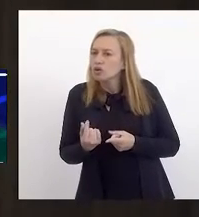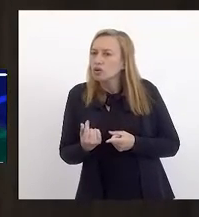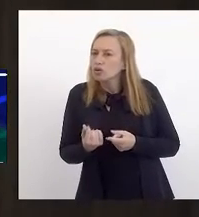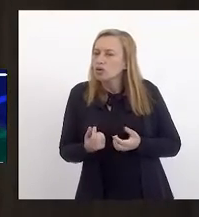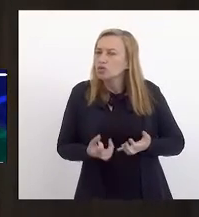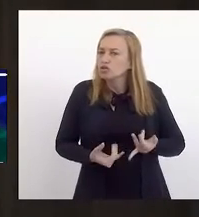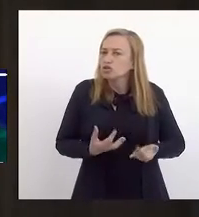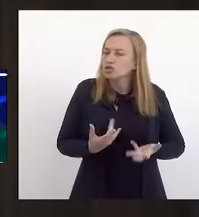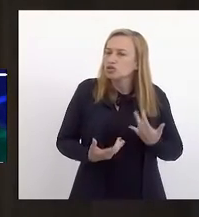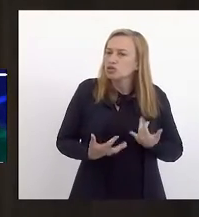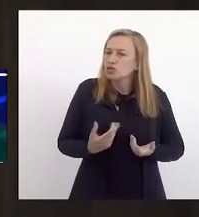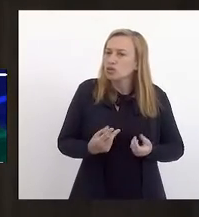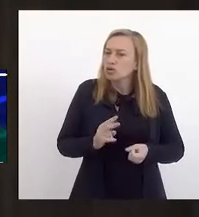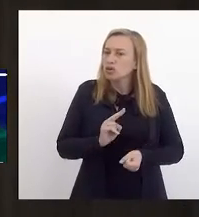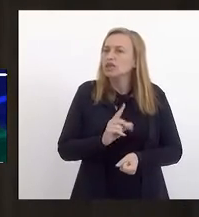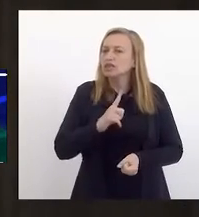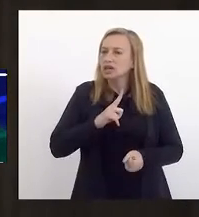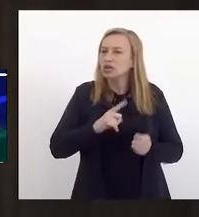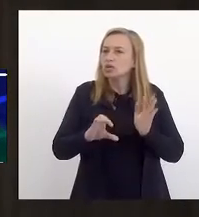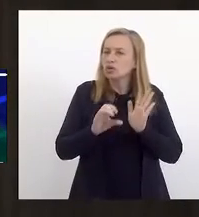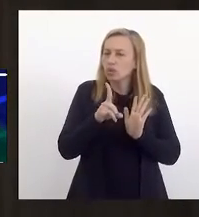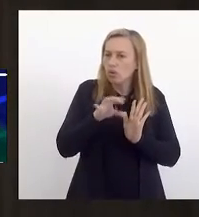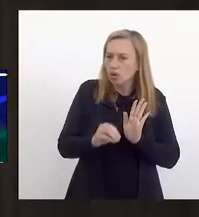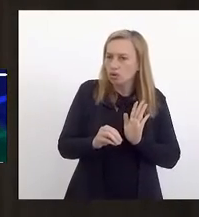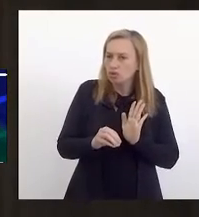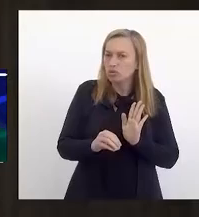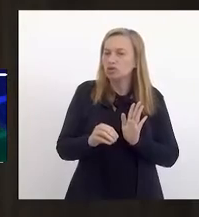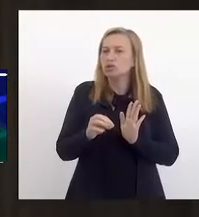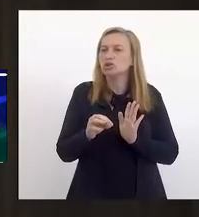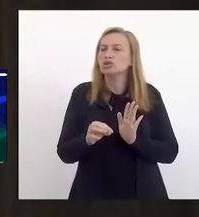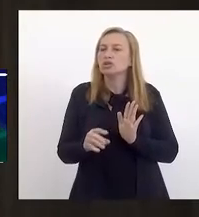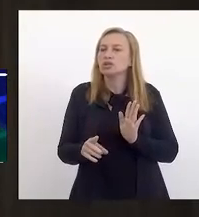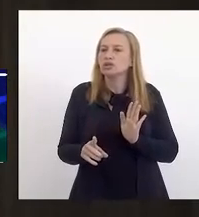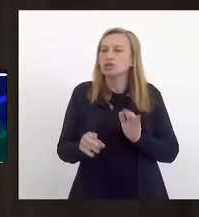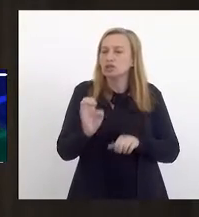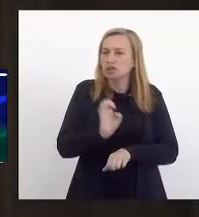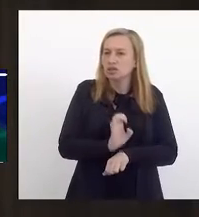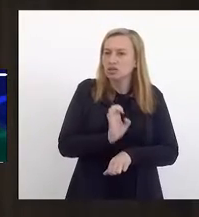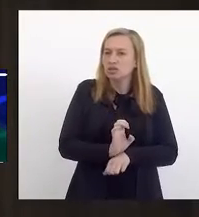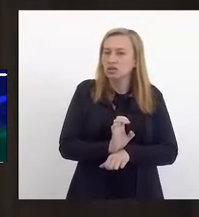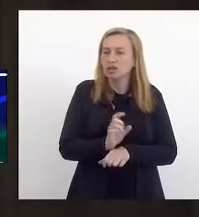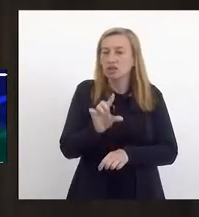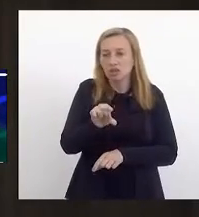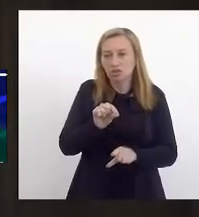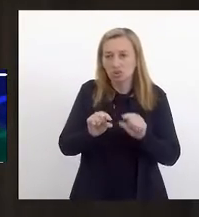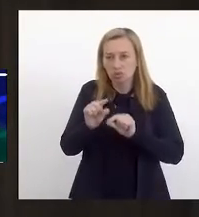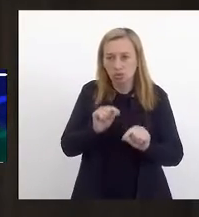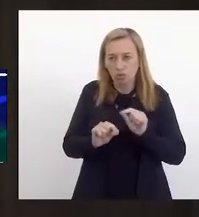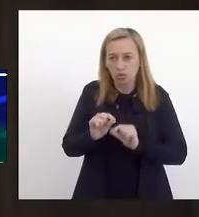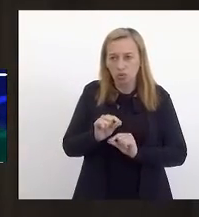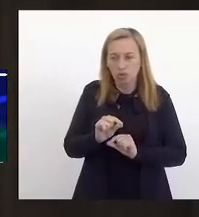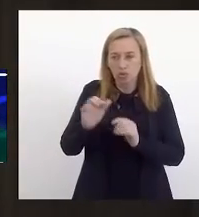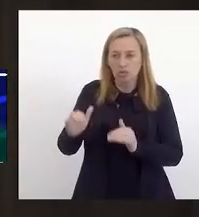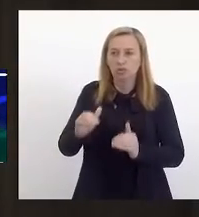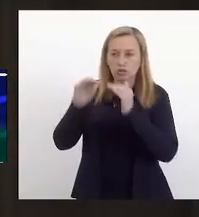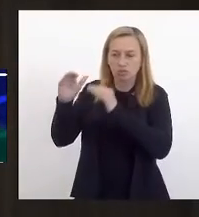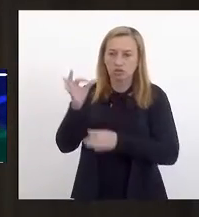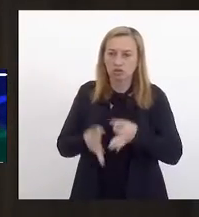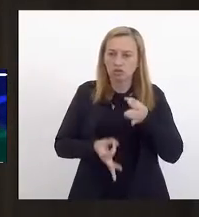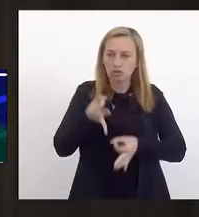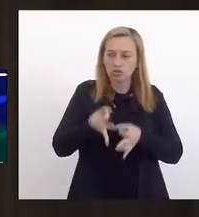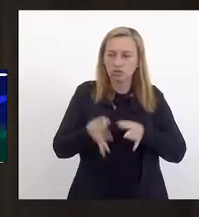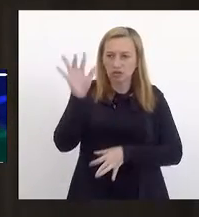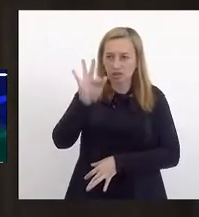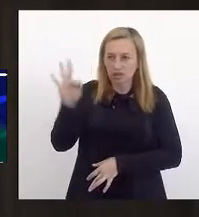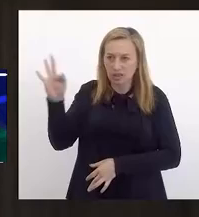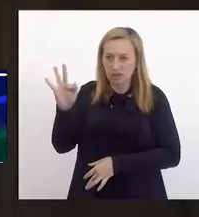esteja prevista no Código Tributário Estadual, reiteradas decisões tomadas pelo Supremo Tribunal